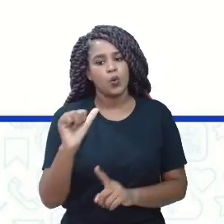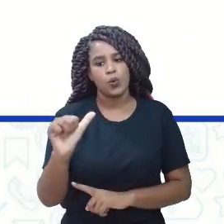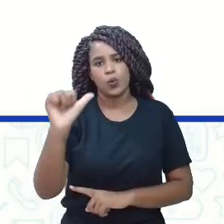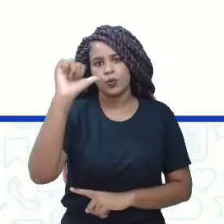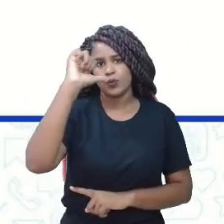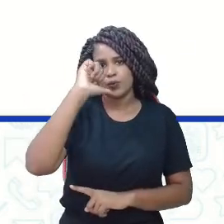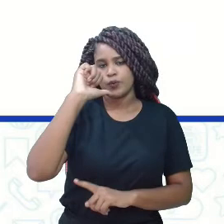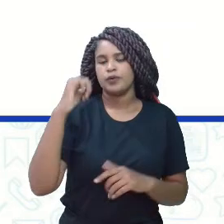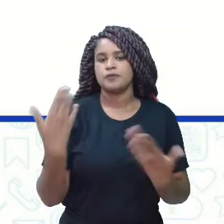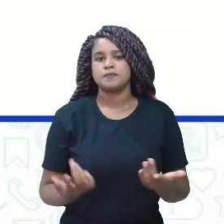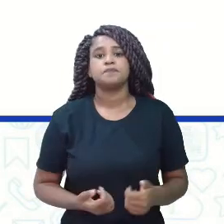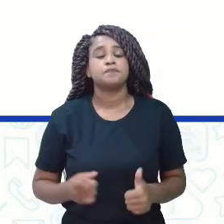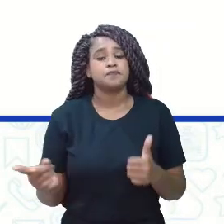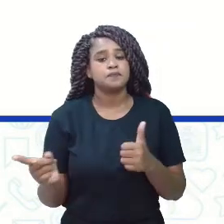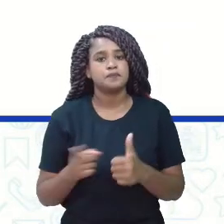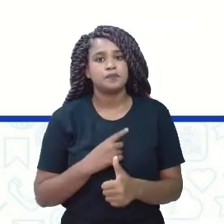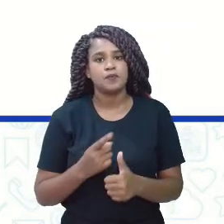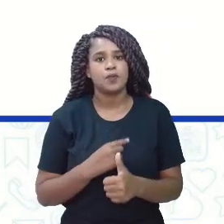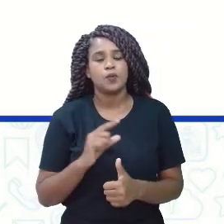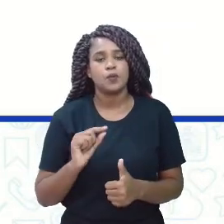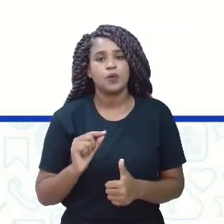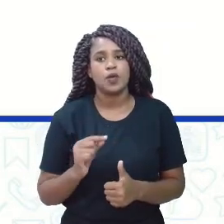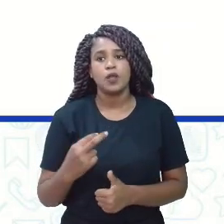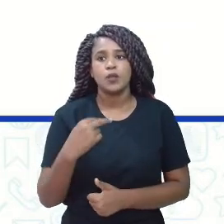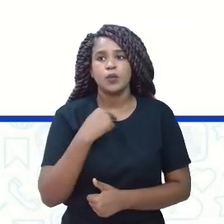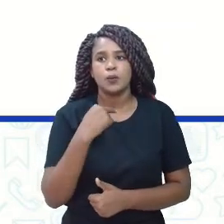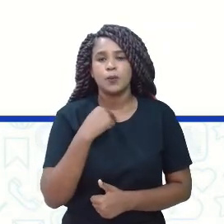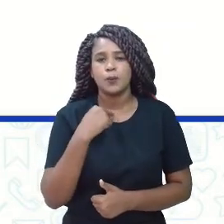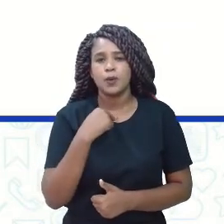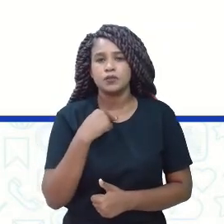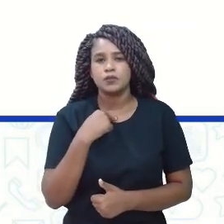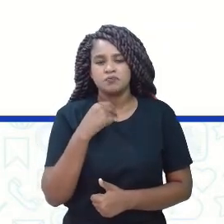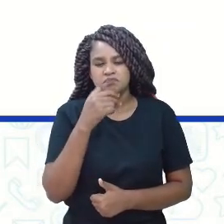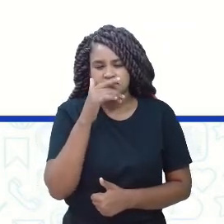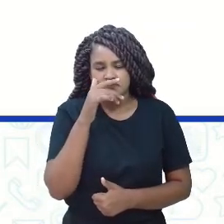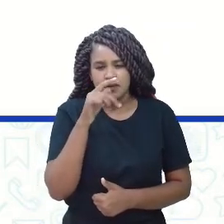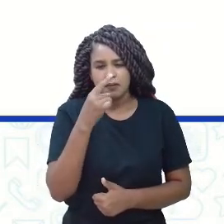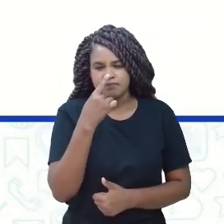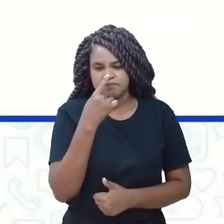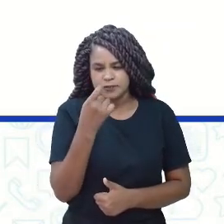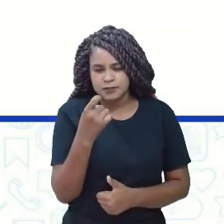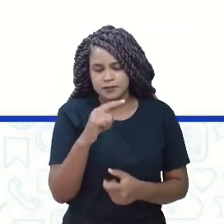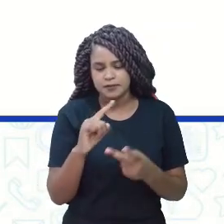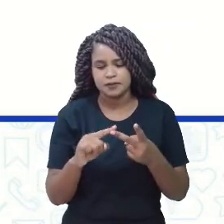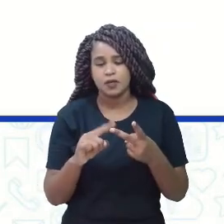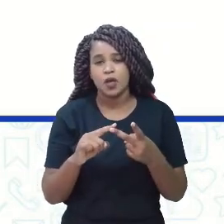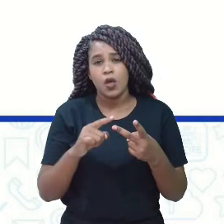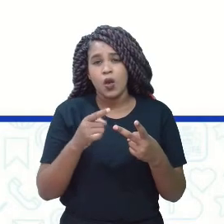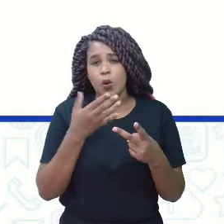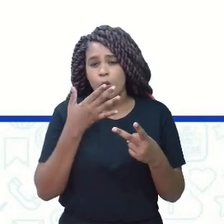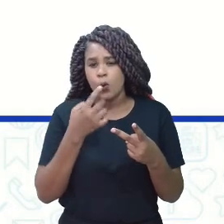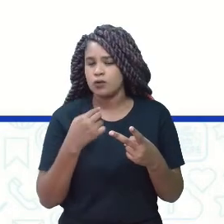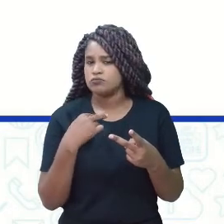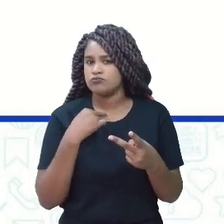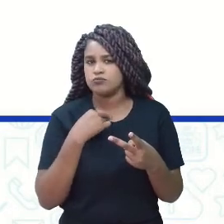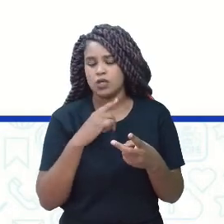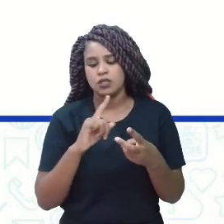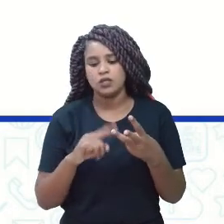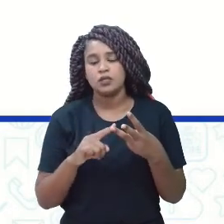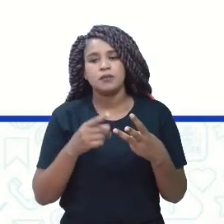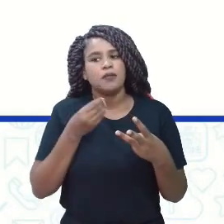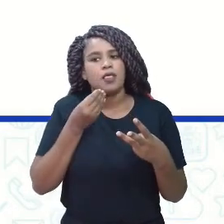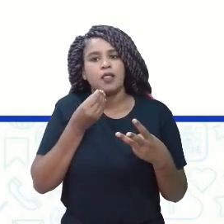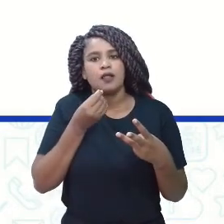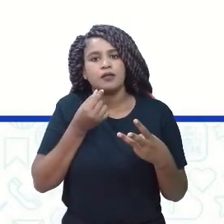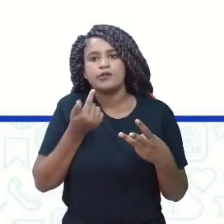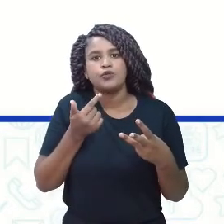possa consumir. Primeiro, é ser inodora, incolor e ter sabor indefinível, né? Mas que permita distingui-las